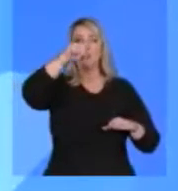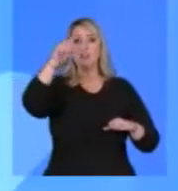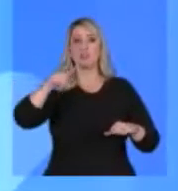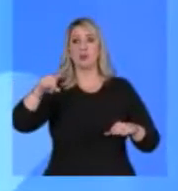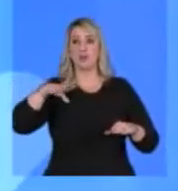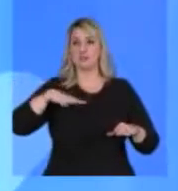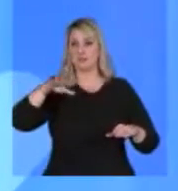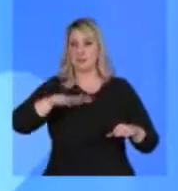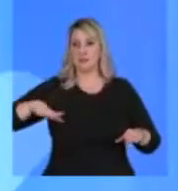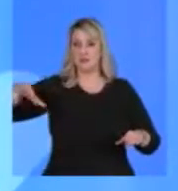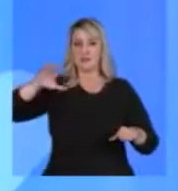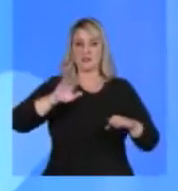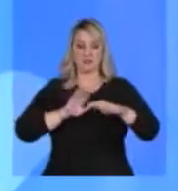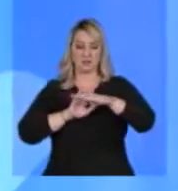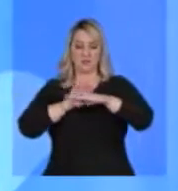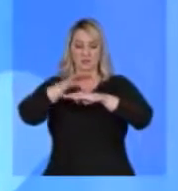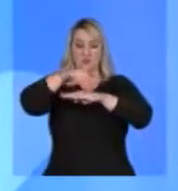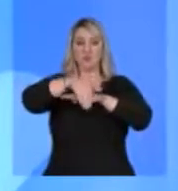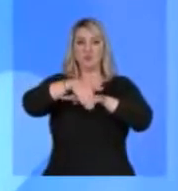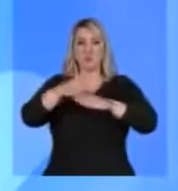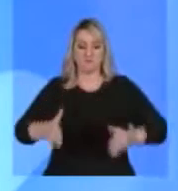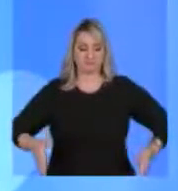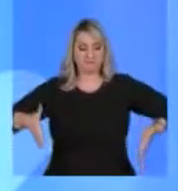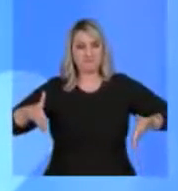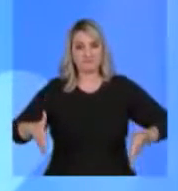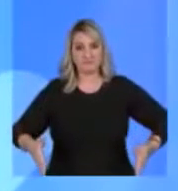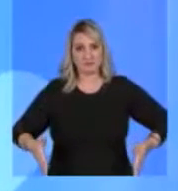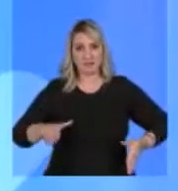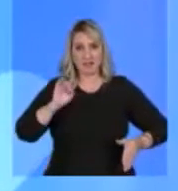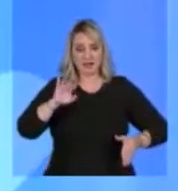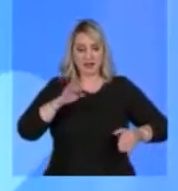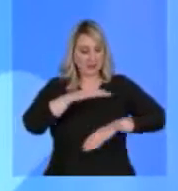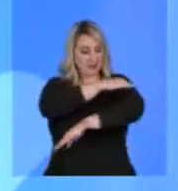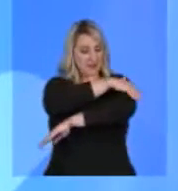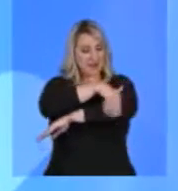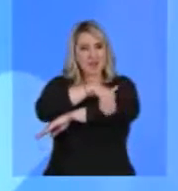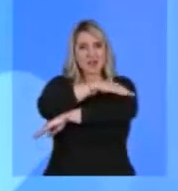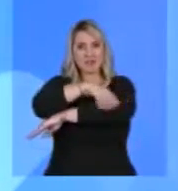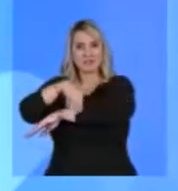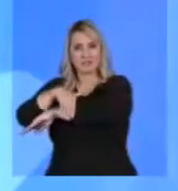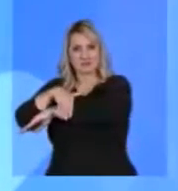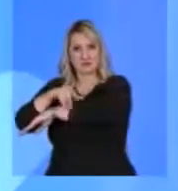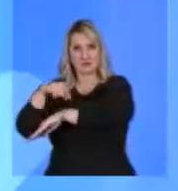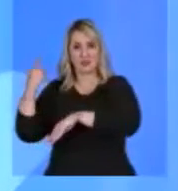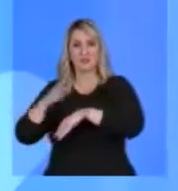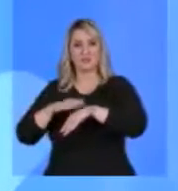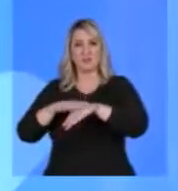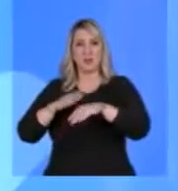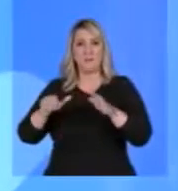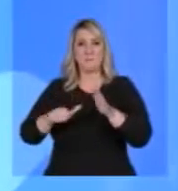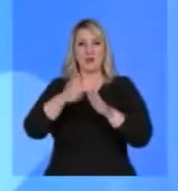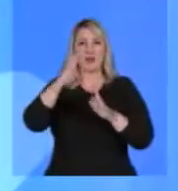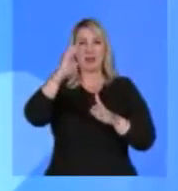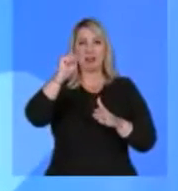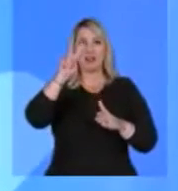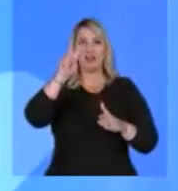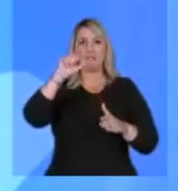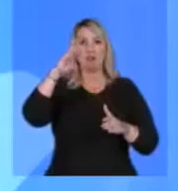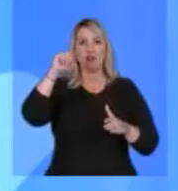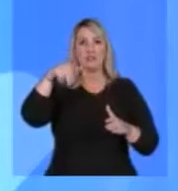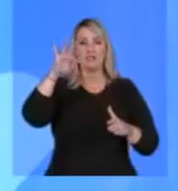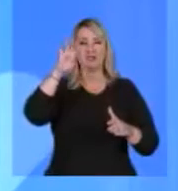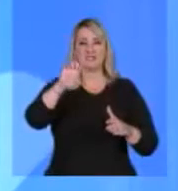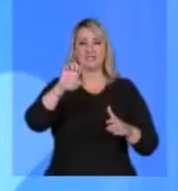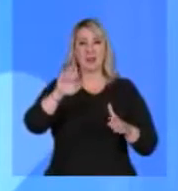cidade colocando rampas para cadeirantes em cada uma das esquinas nós fizemos o primeiro em cavalcante a primeira clínica da